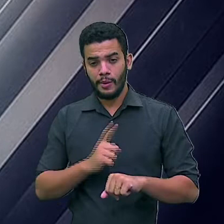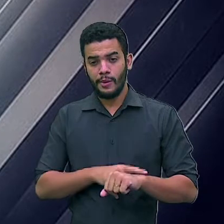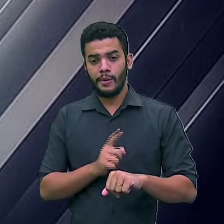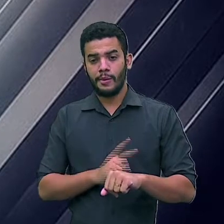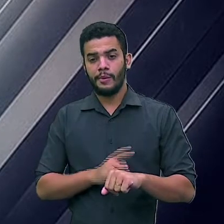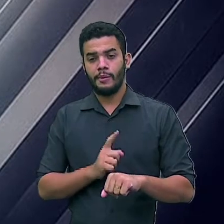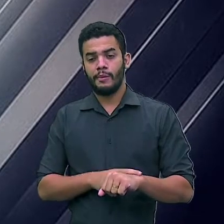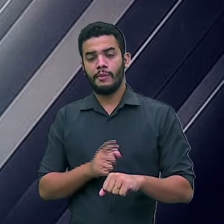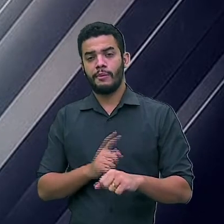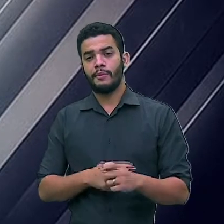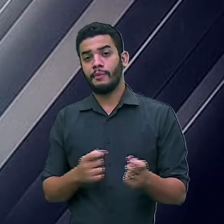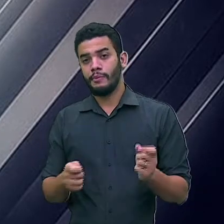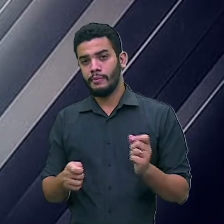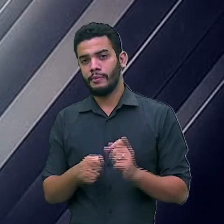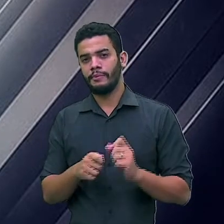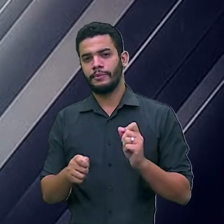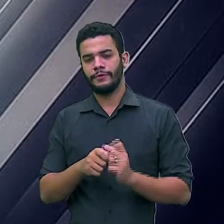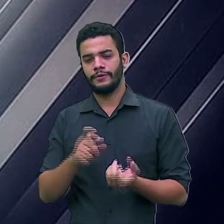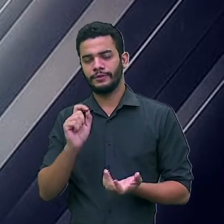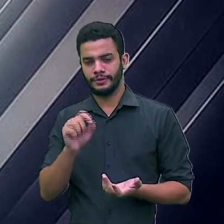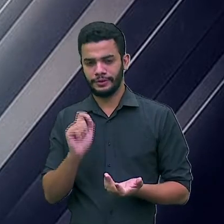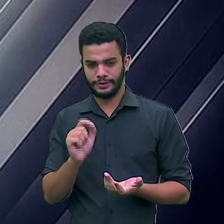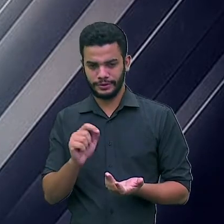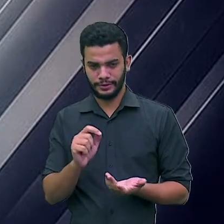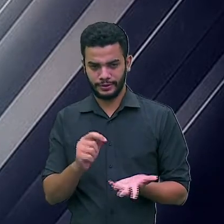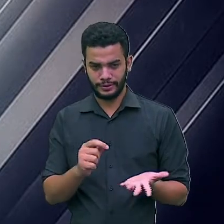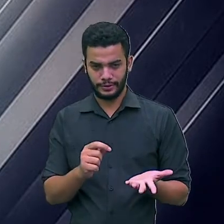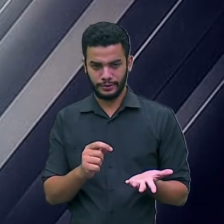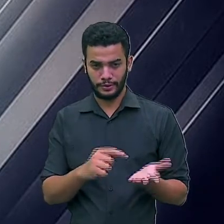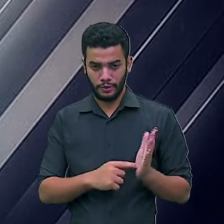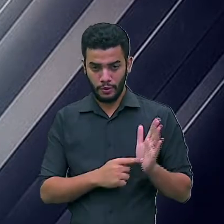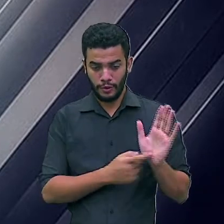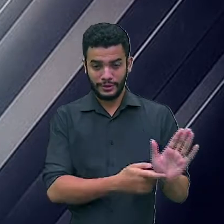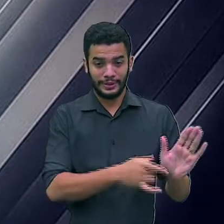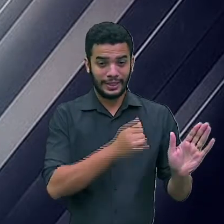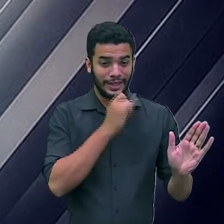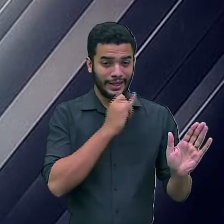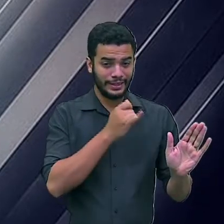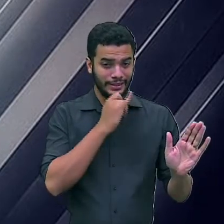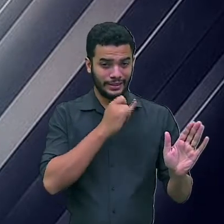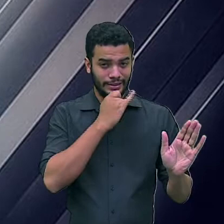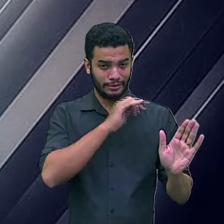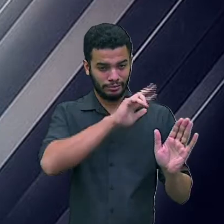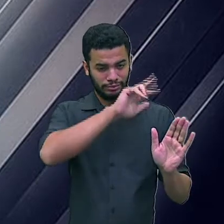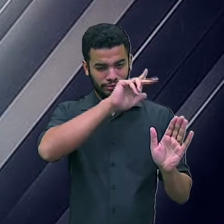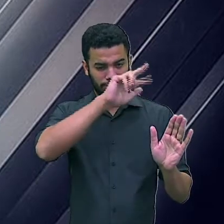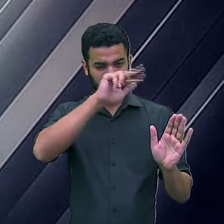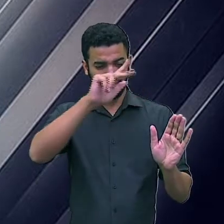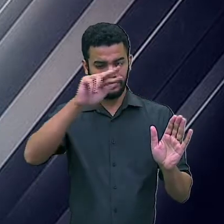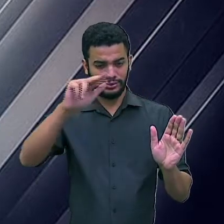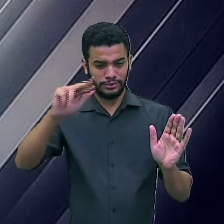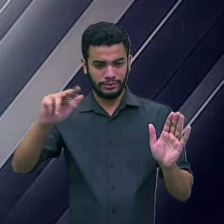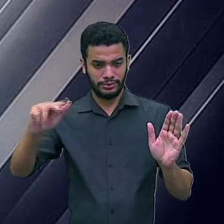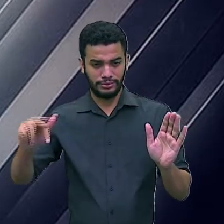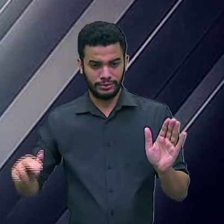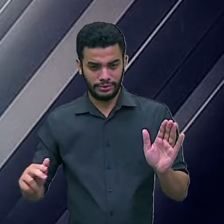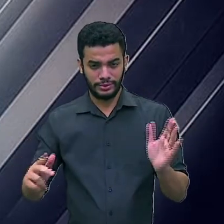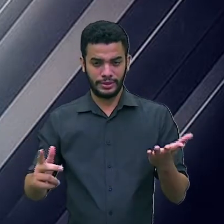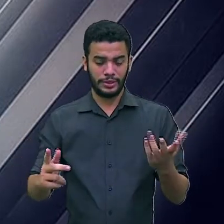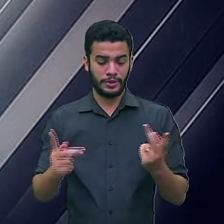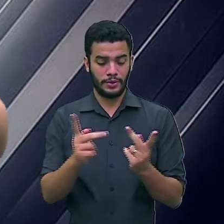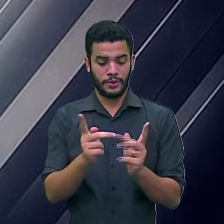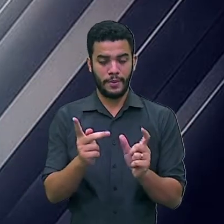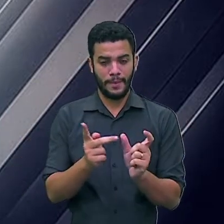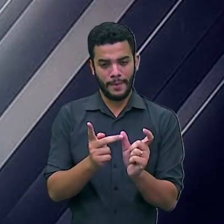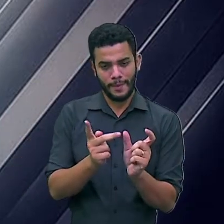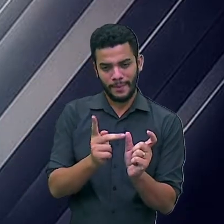alguns exemplos e vocês vão perceber demarcado aí né, que justamente o predicativo do